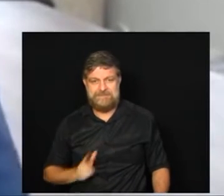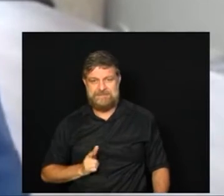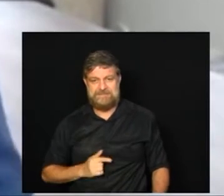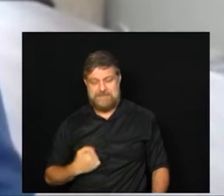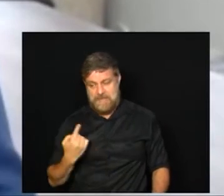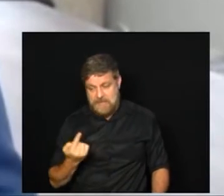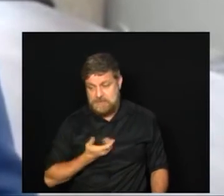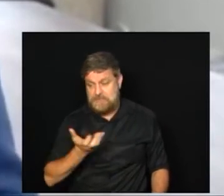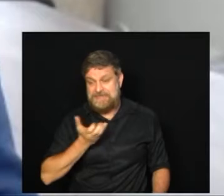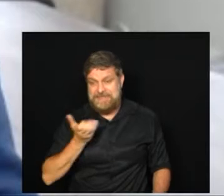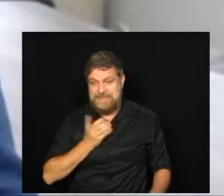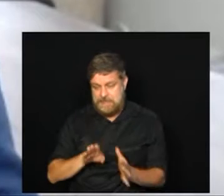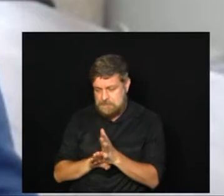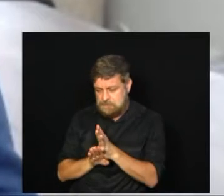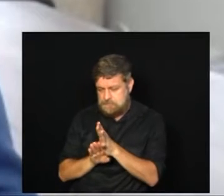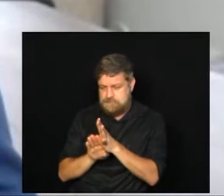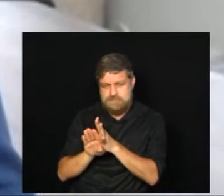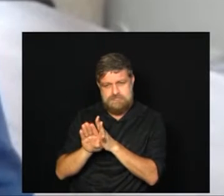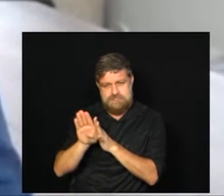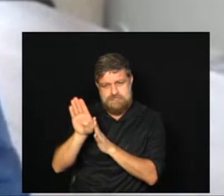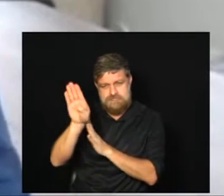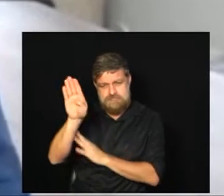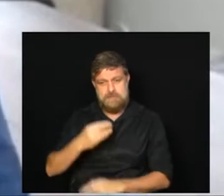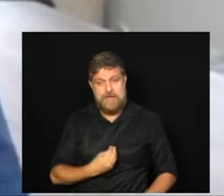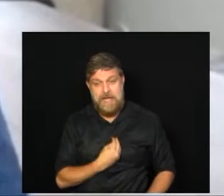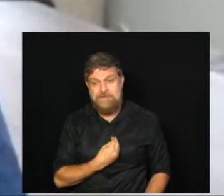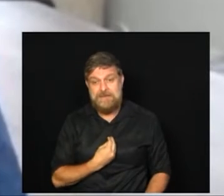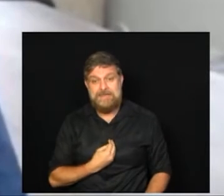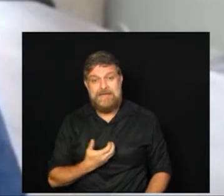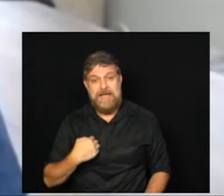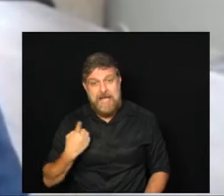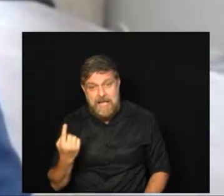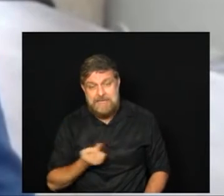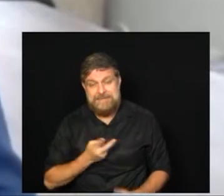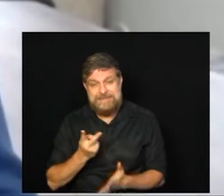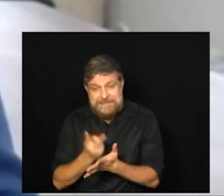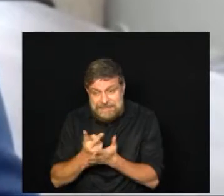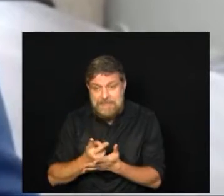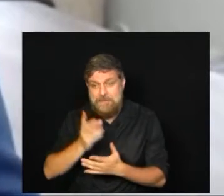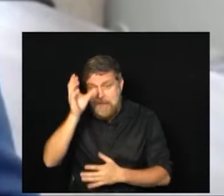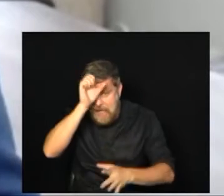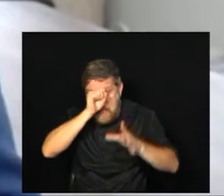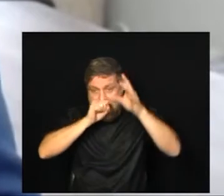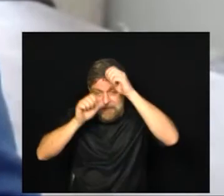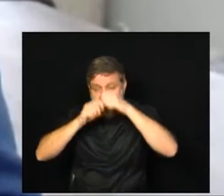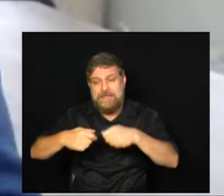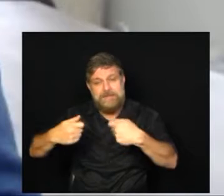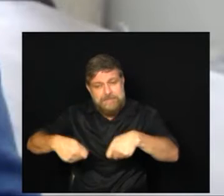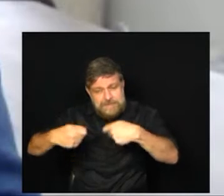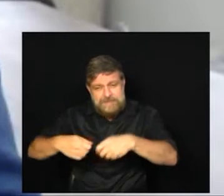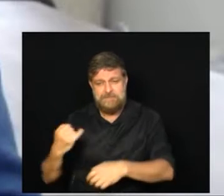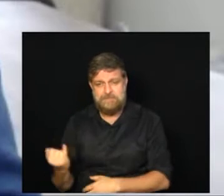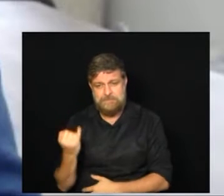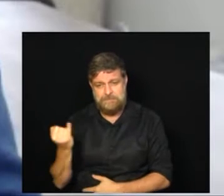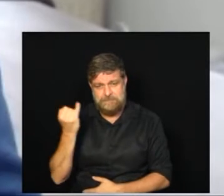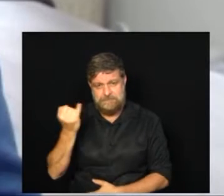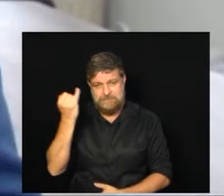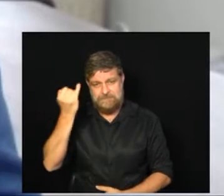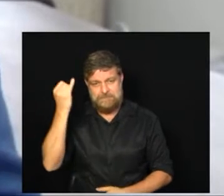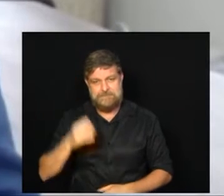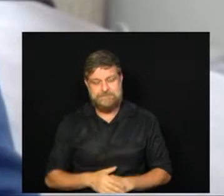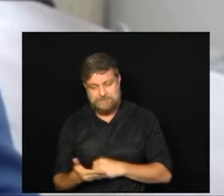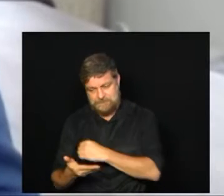da gente continuar crescendo, se desenvolvendo na vida, mas ter a humildade de que a gente sempre tem algo mais a aprender. É importante. Esse é um dos gastos